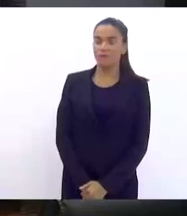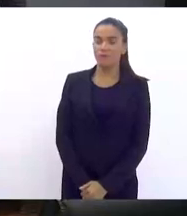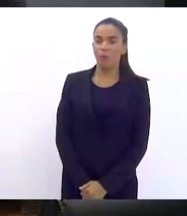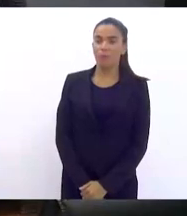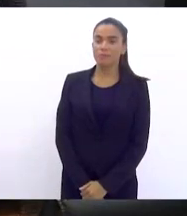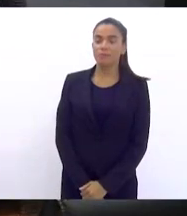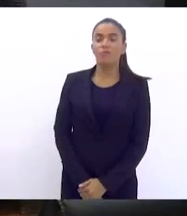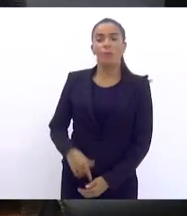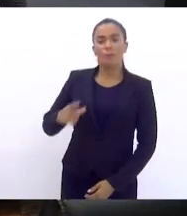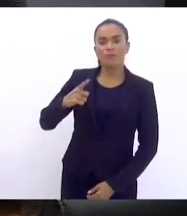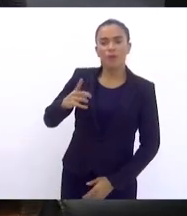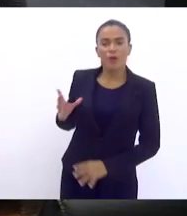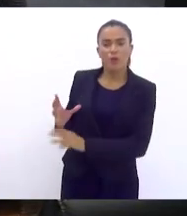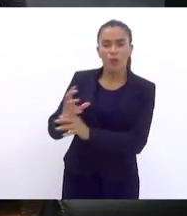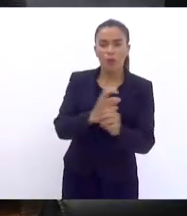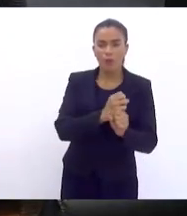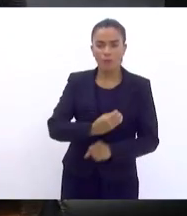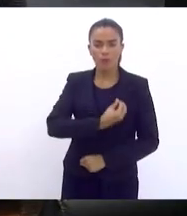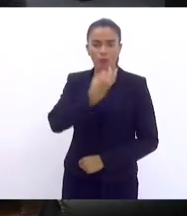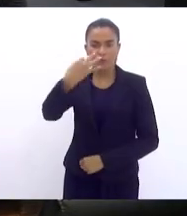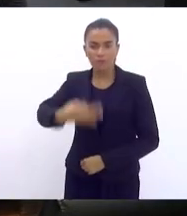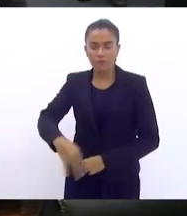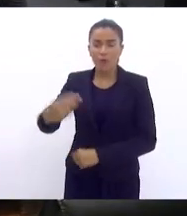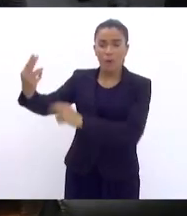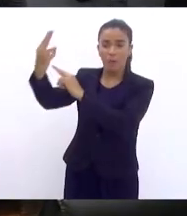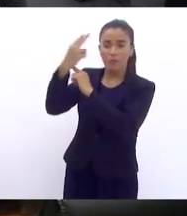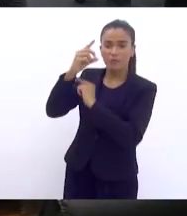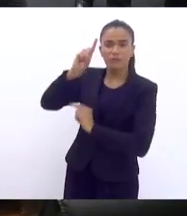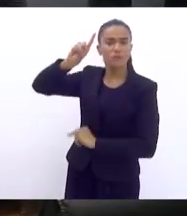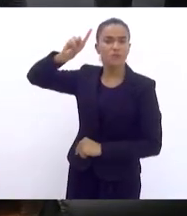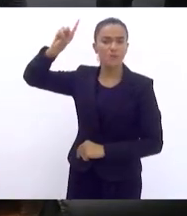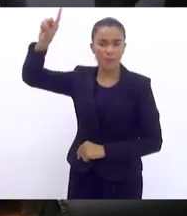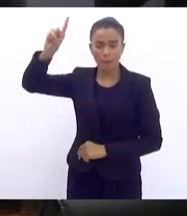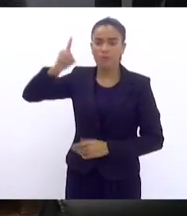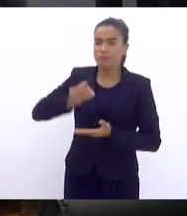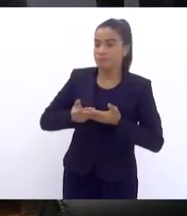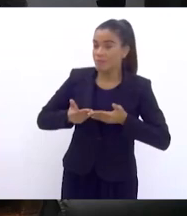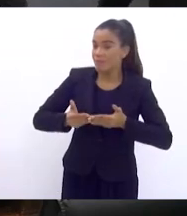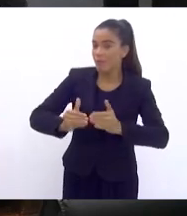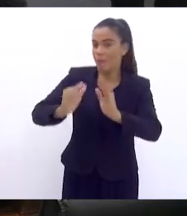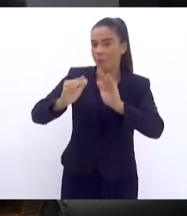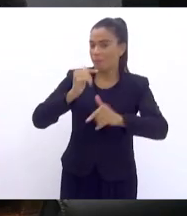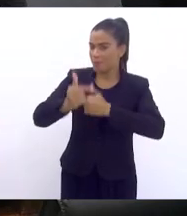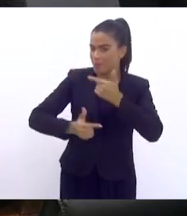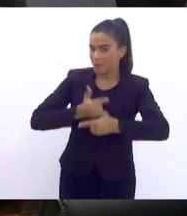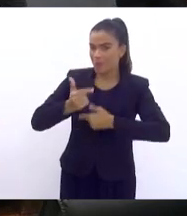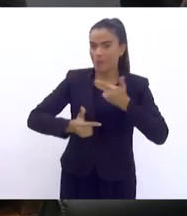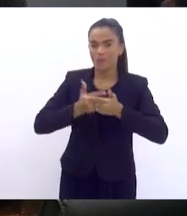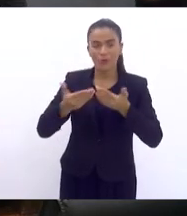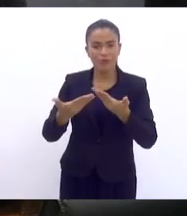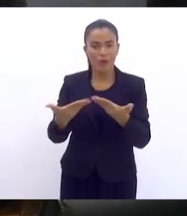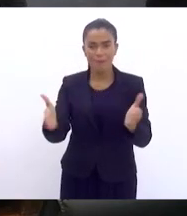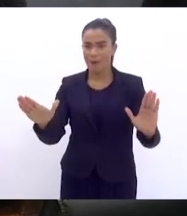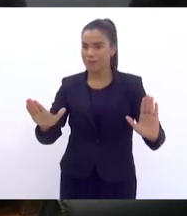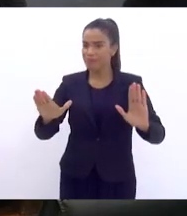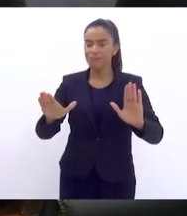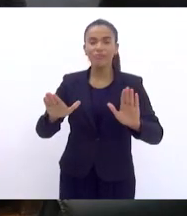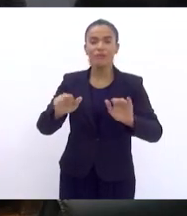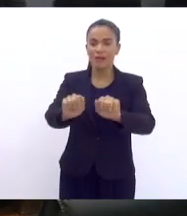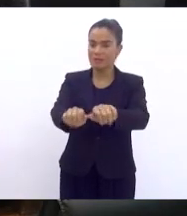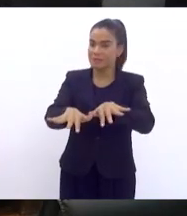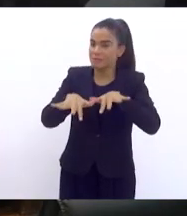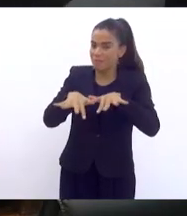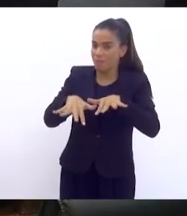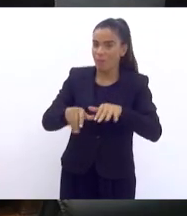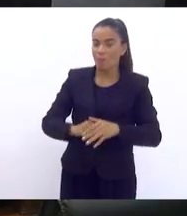Havendo número legal e sob a proteção de Deus, iniciamos os nossos trabalhos. Está aberta a sessão.